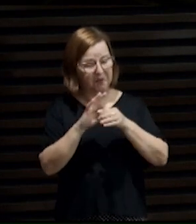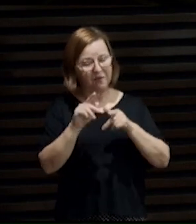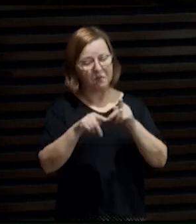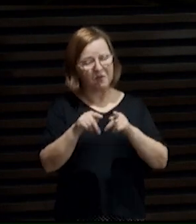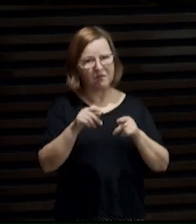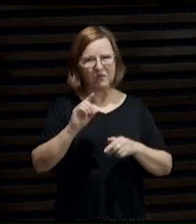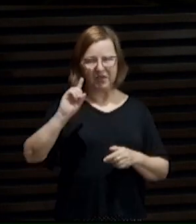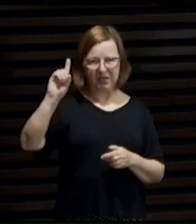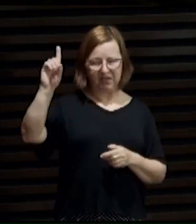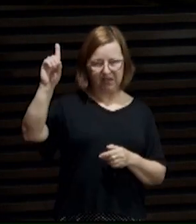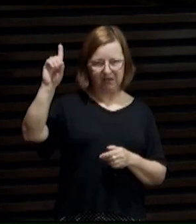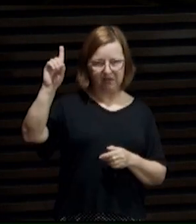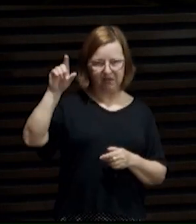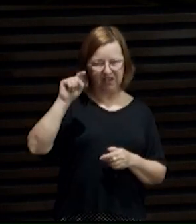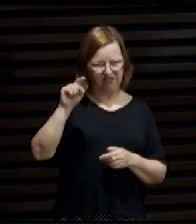ainda